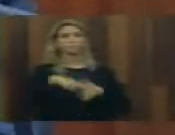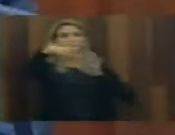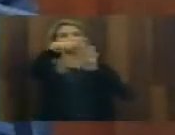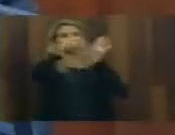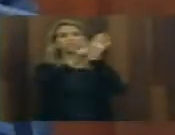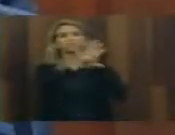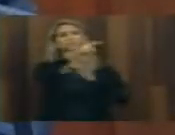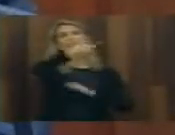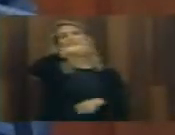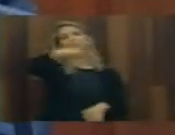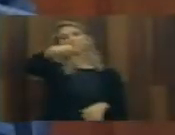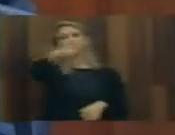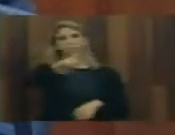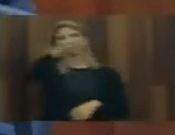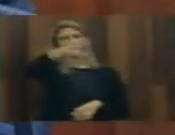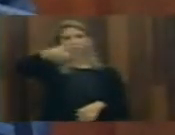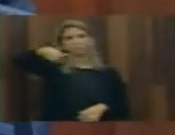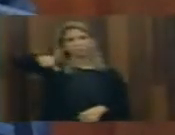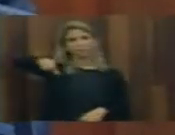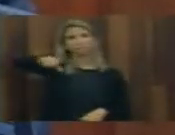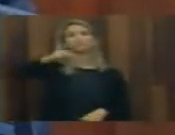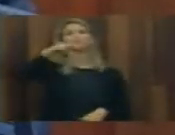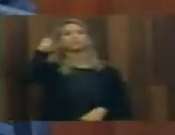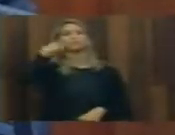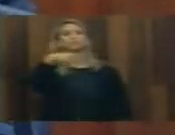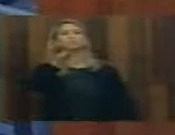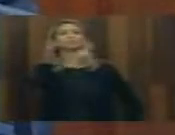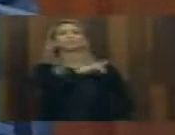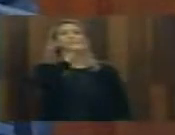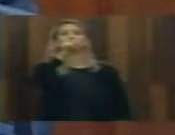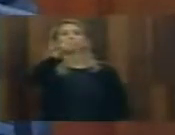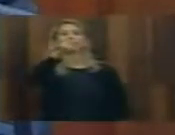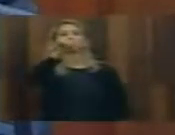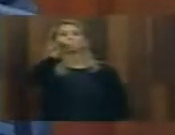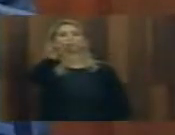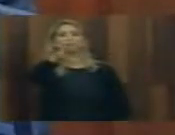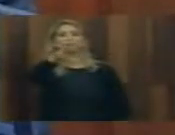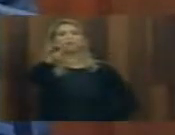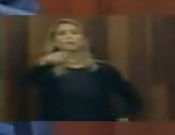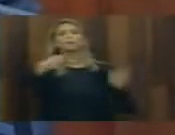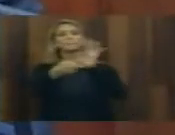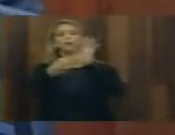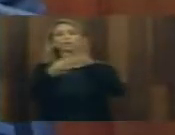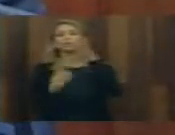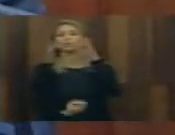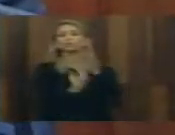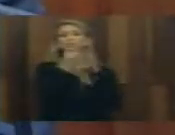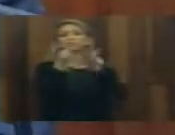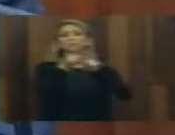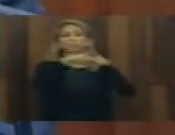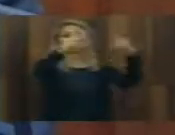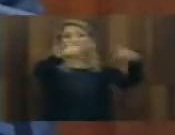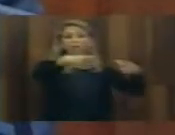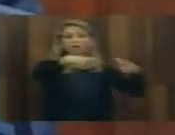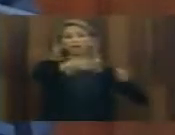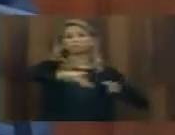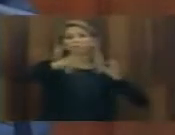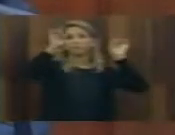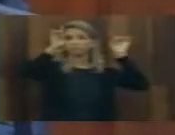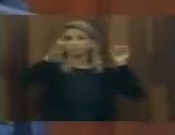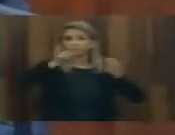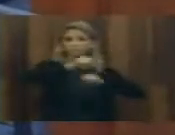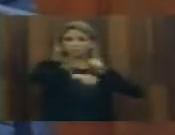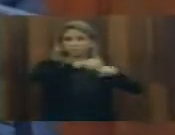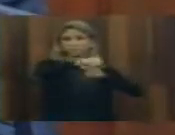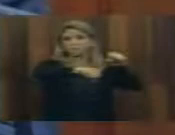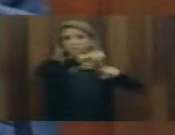Projeto de lei 236/19, promovente Adeir Novaes, dispõe sobre a criação de ciclovias no município de Cabo Frio. O projeto